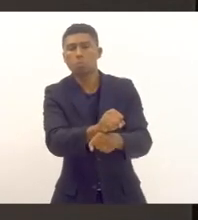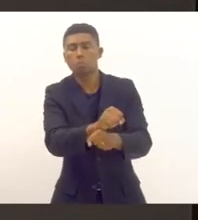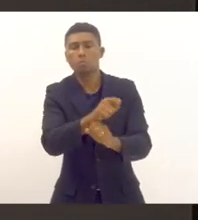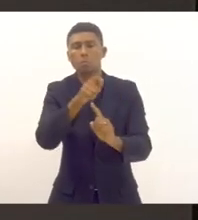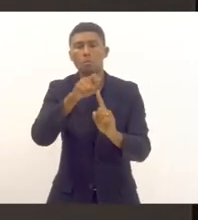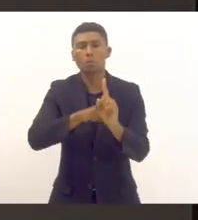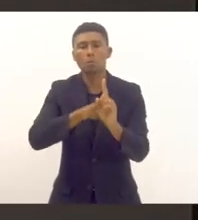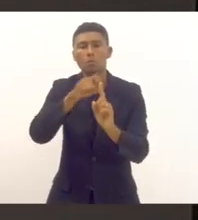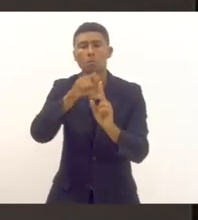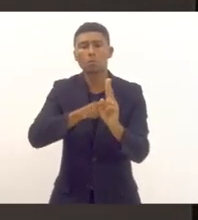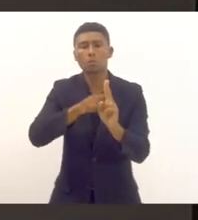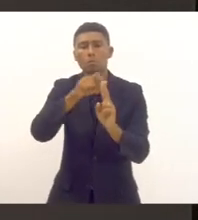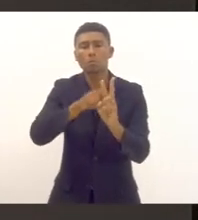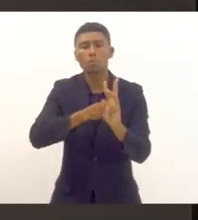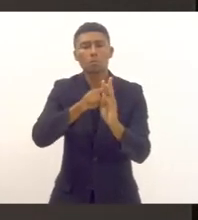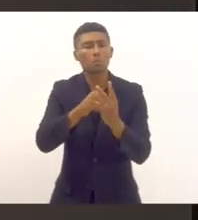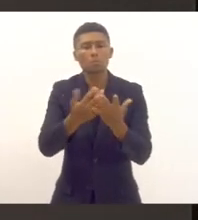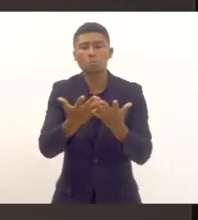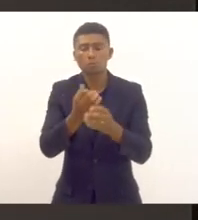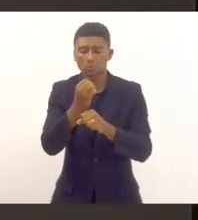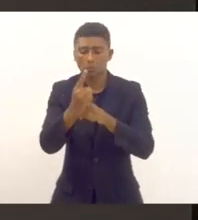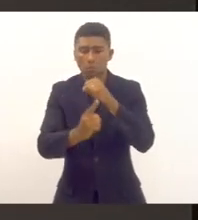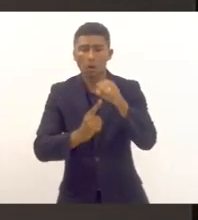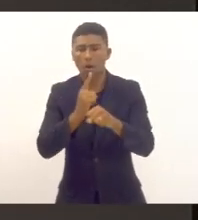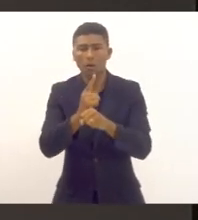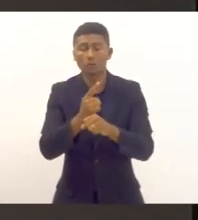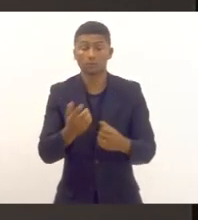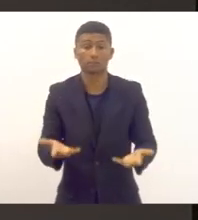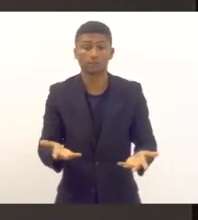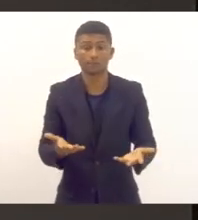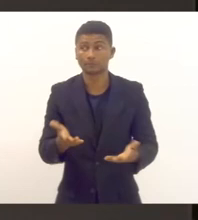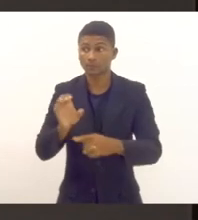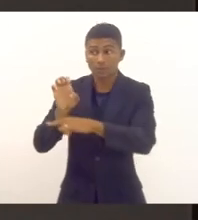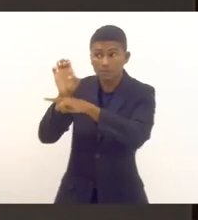assim, os outros estados entendem que